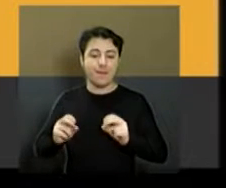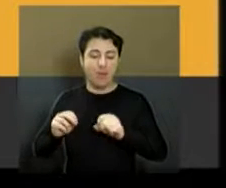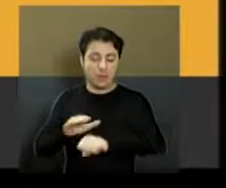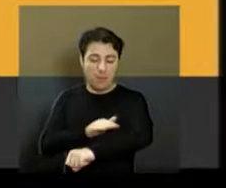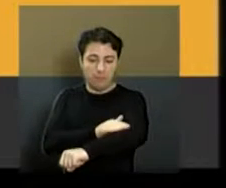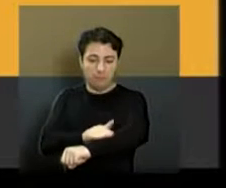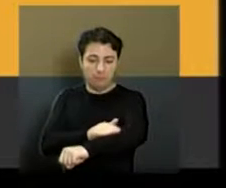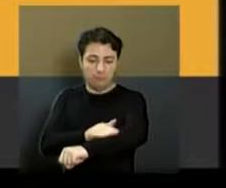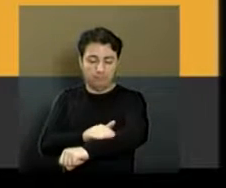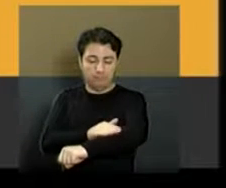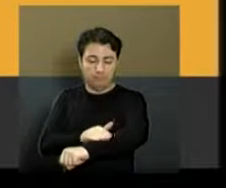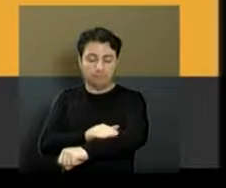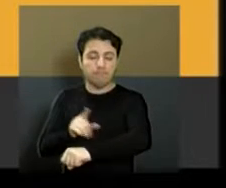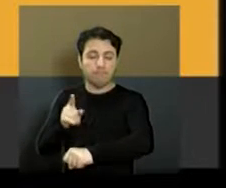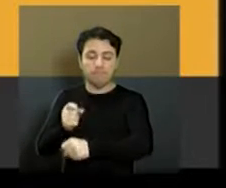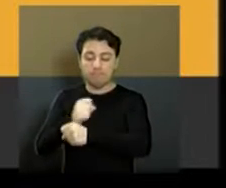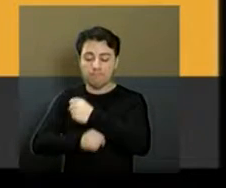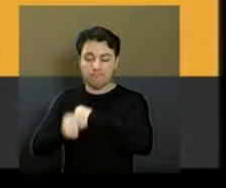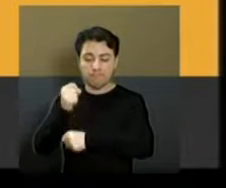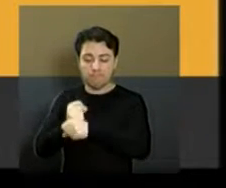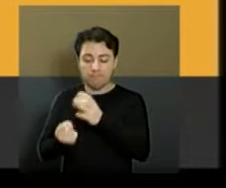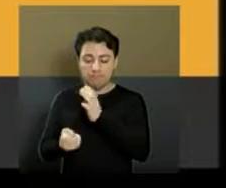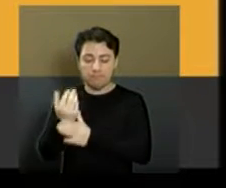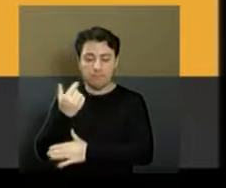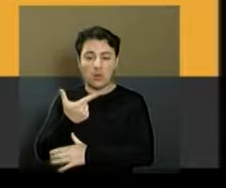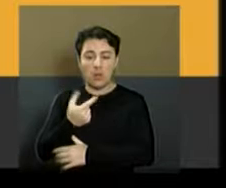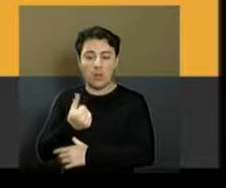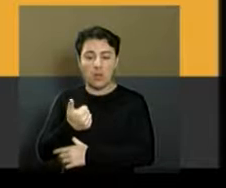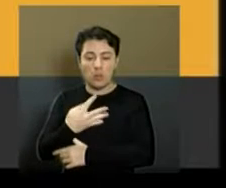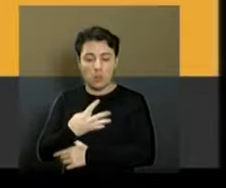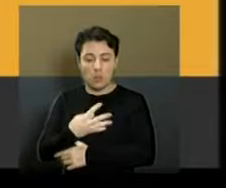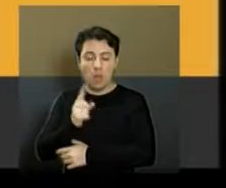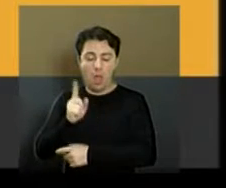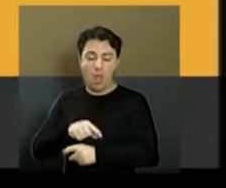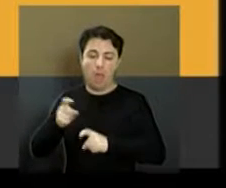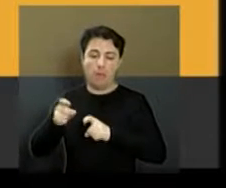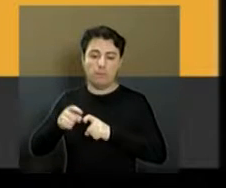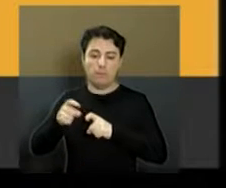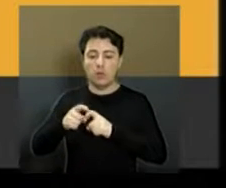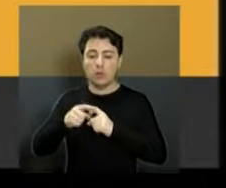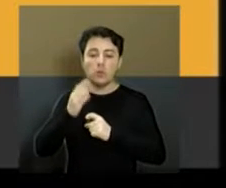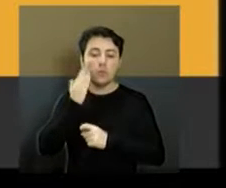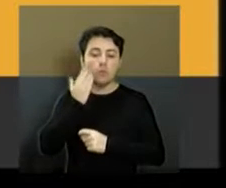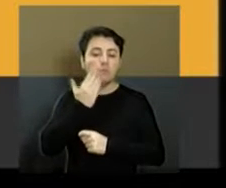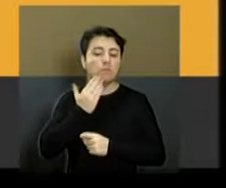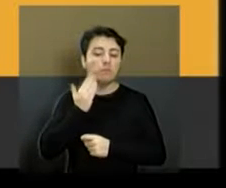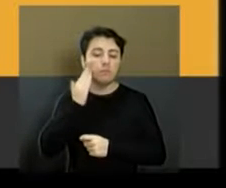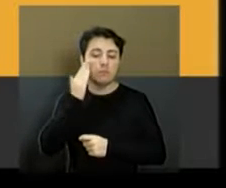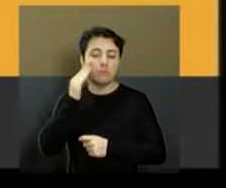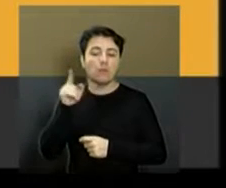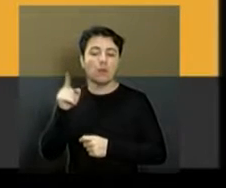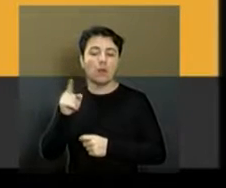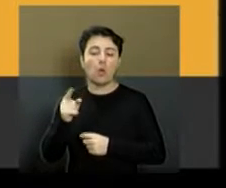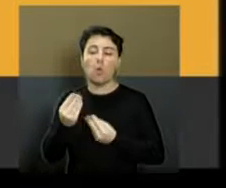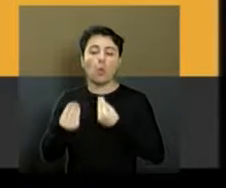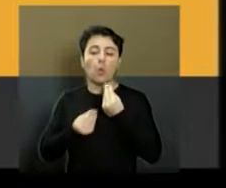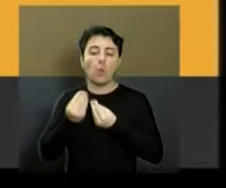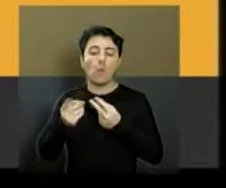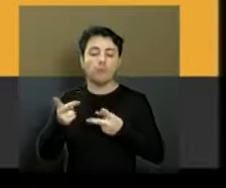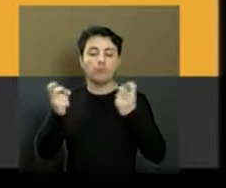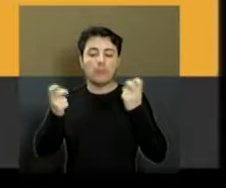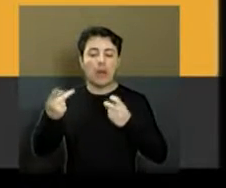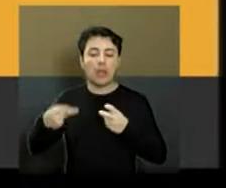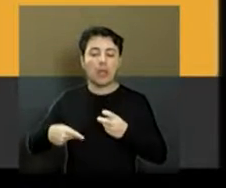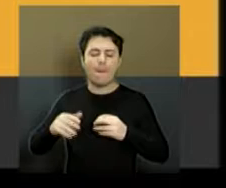pele. Foi criado em 2014 pela Sociedade Brasileira de Dermatologia, que realiza ações para lembrar como evitar o câncer mais comum no